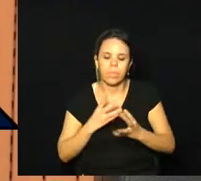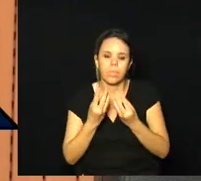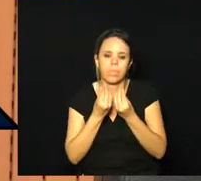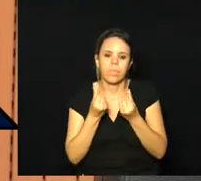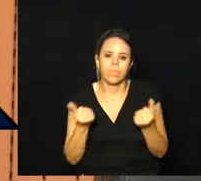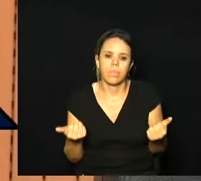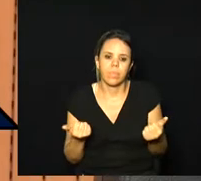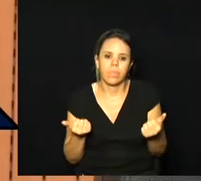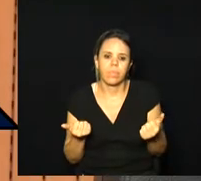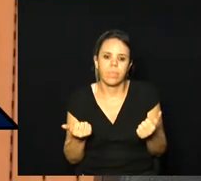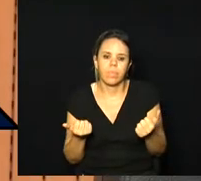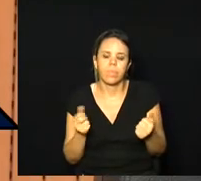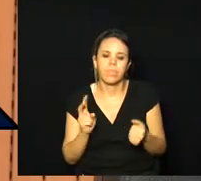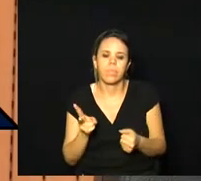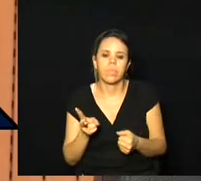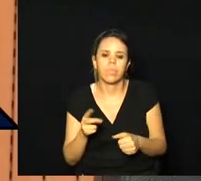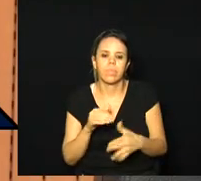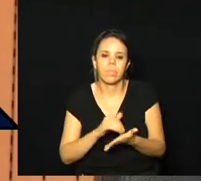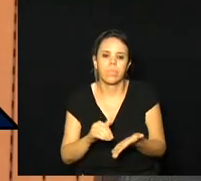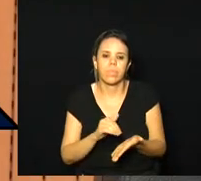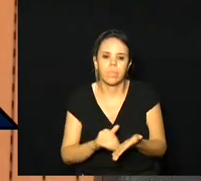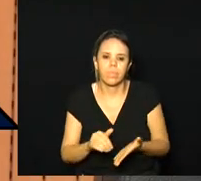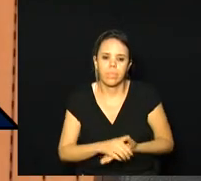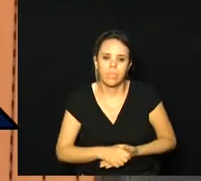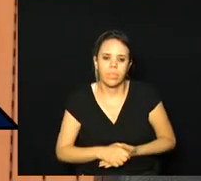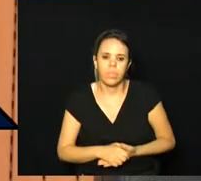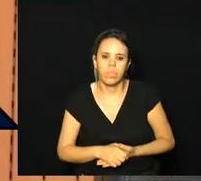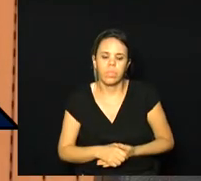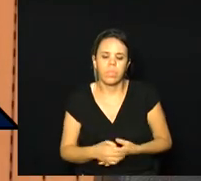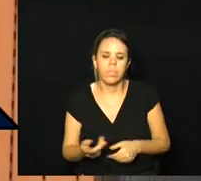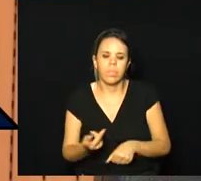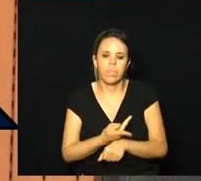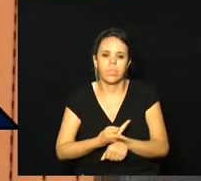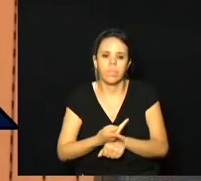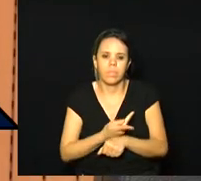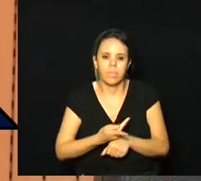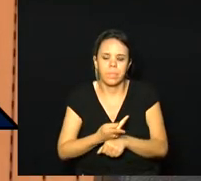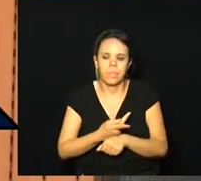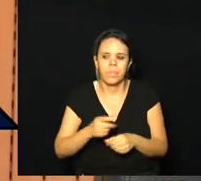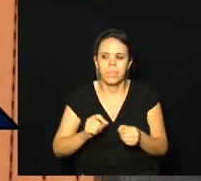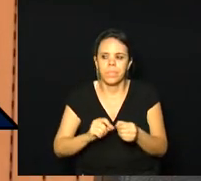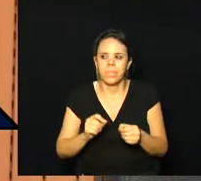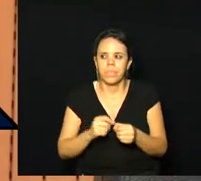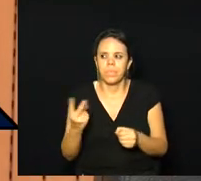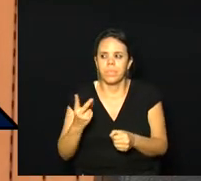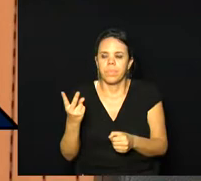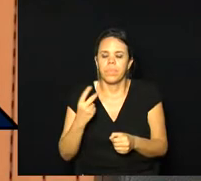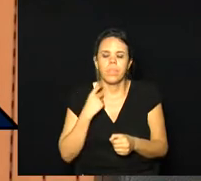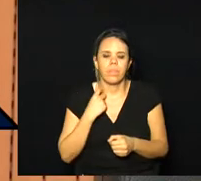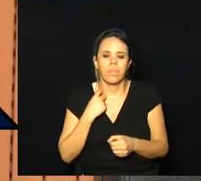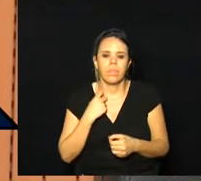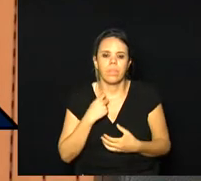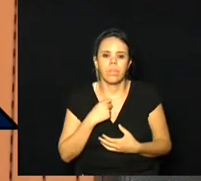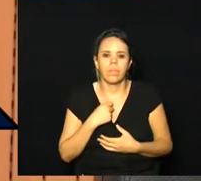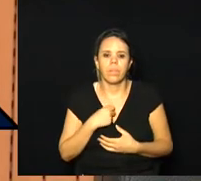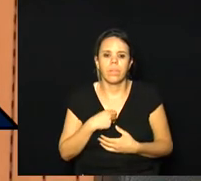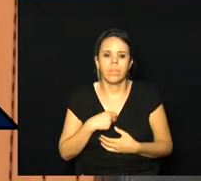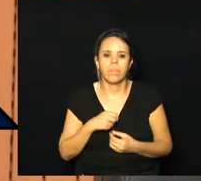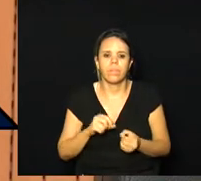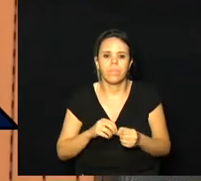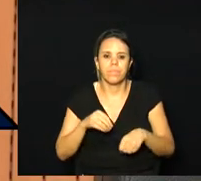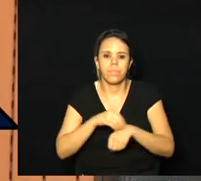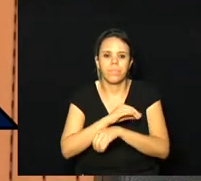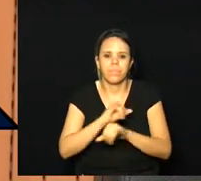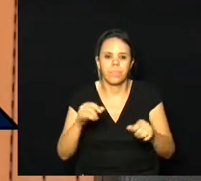sensibilidade, como sempre no nosso gabinete, de procurar fazer valer aquilo que ele nos trouxe